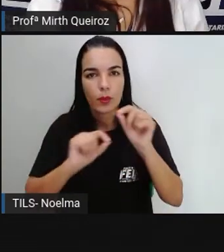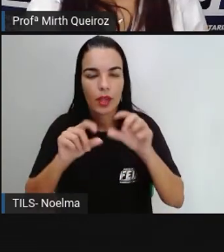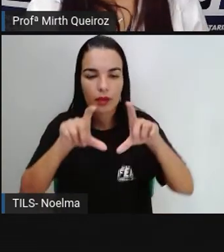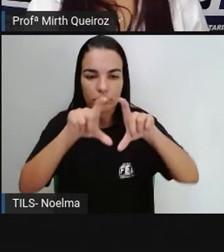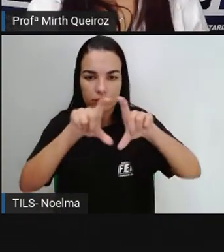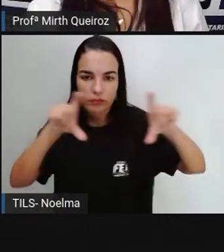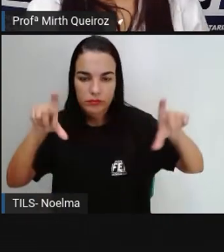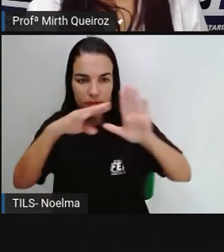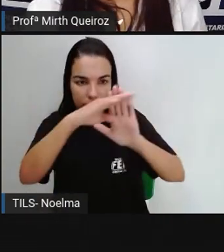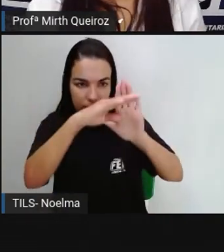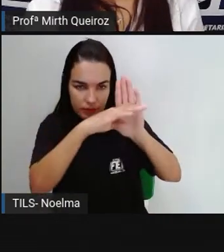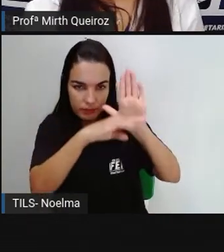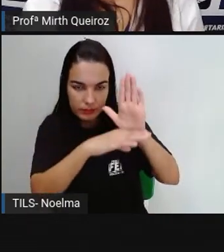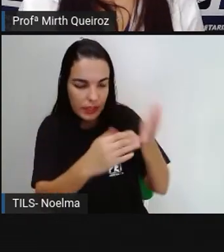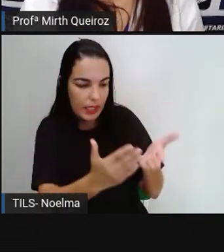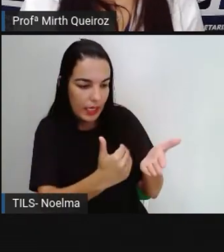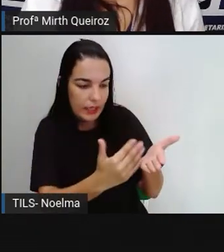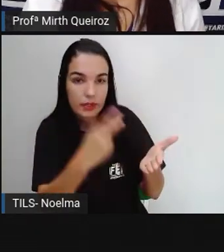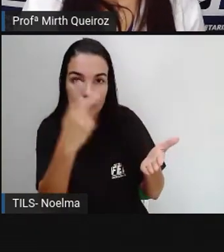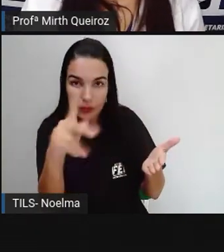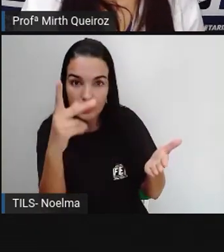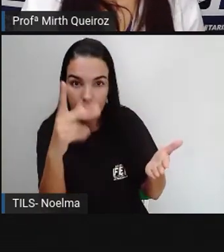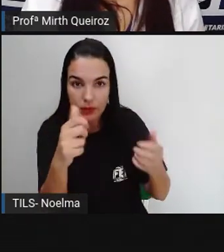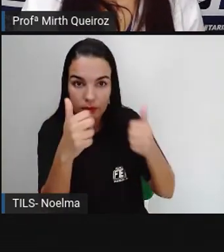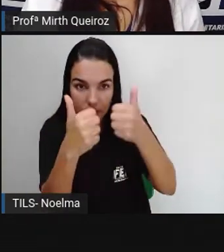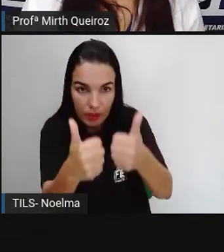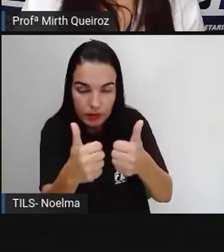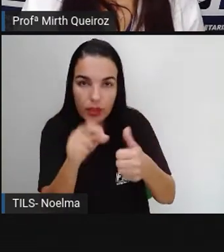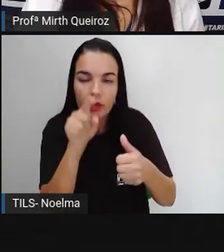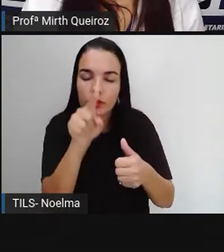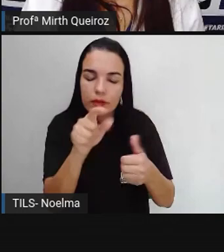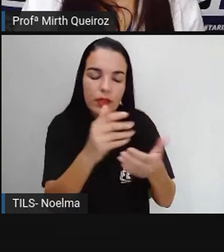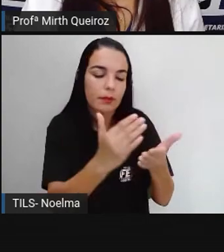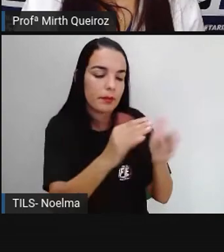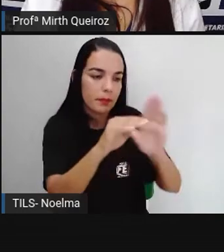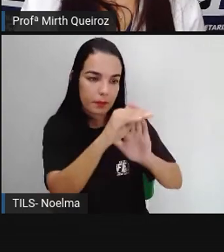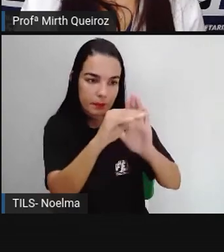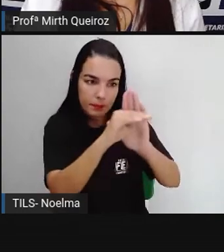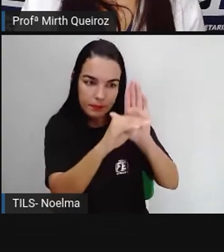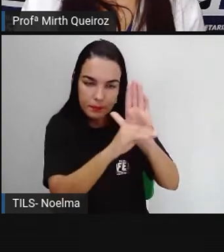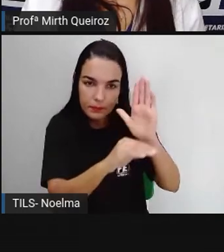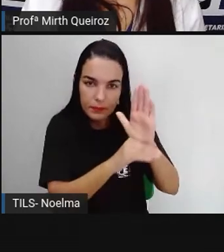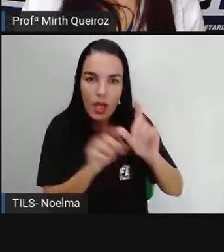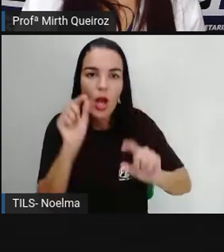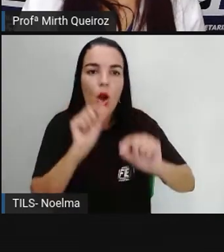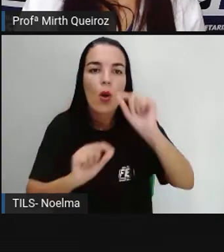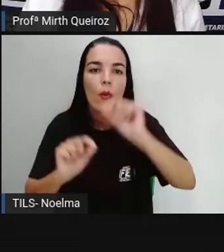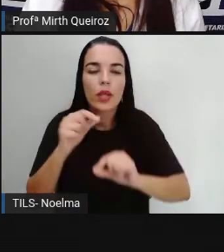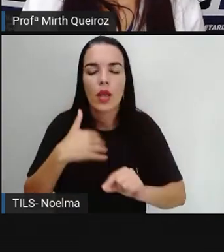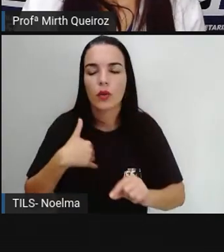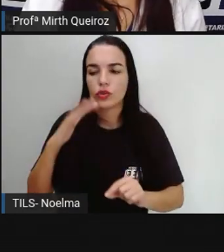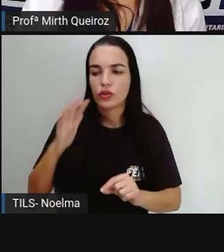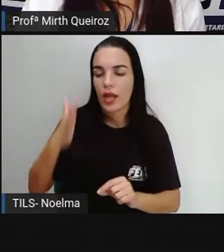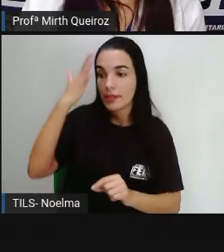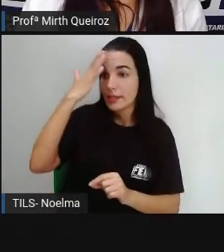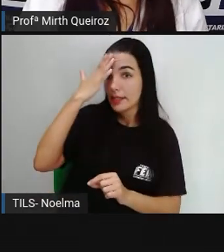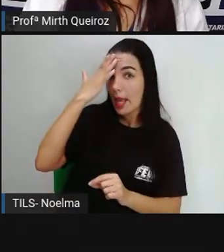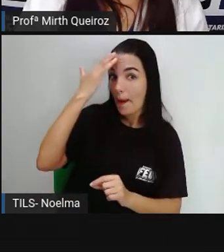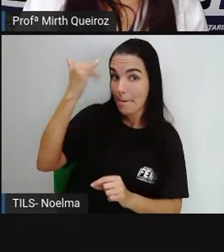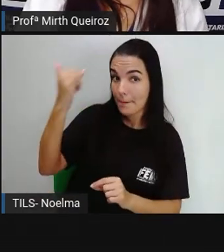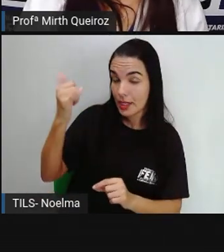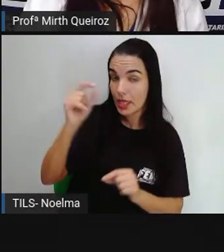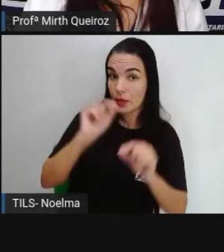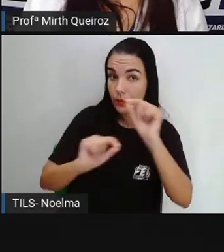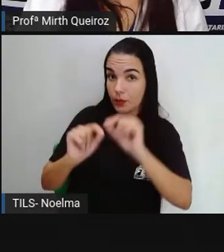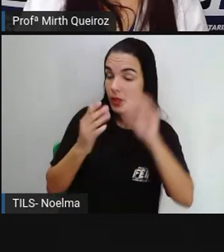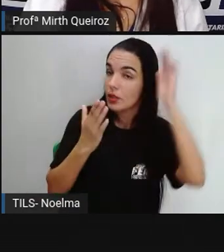tabelinha aí no caderno de vocês e vocês vão colocar nessa tabela o que eu já sabia, o que vocês já